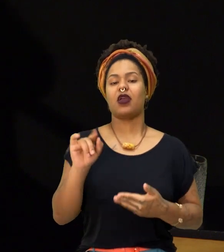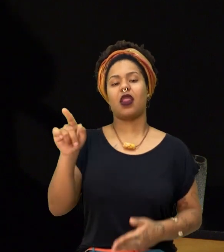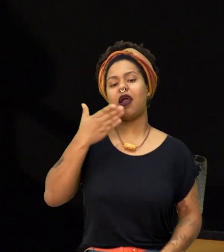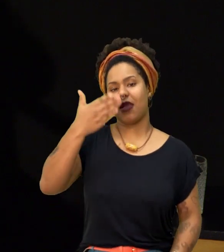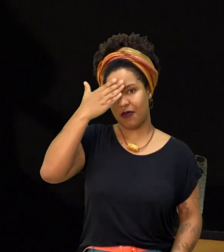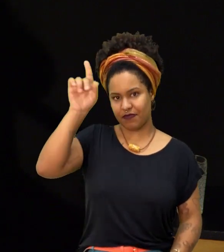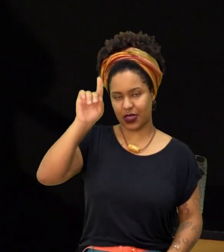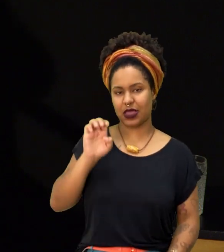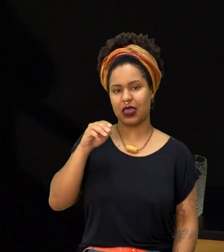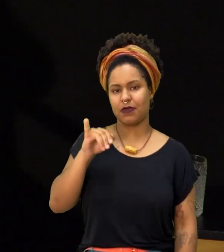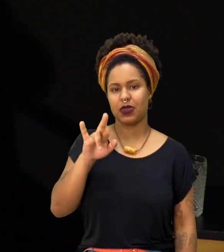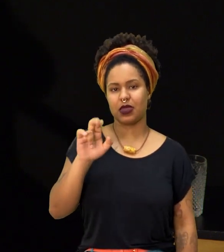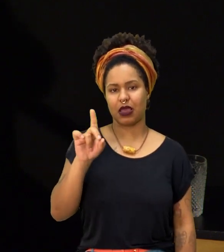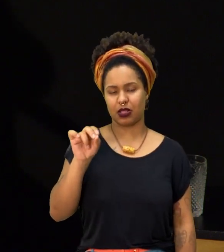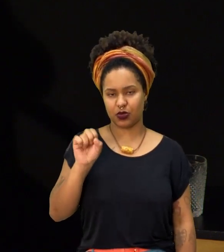Unidos. Tá?